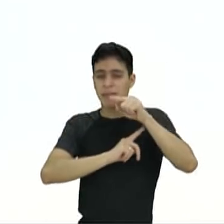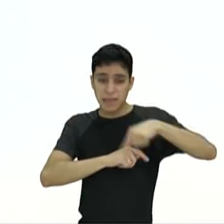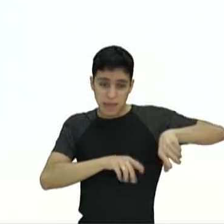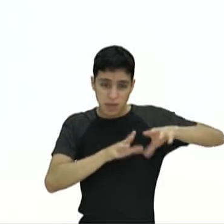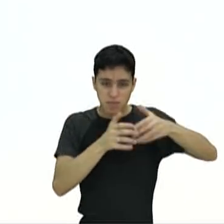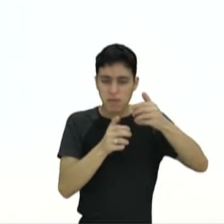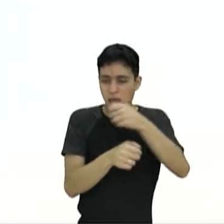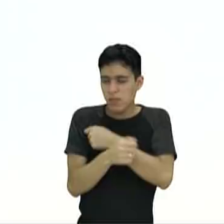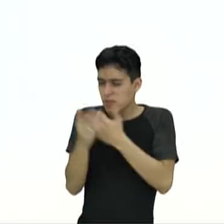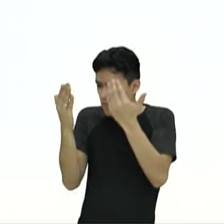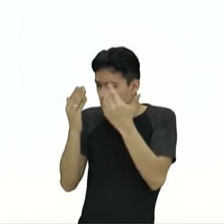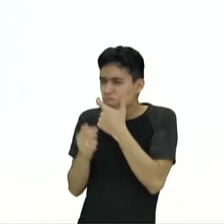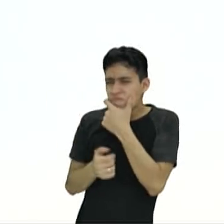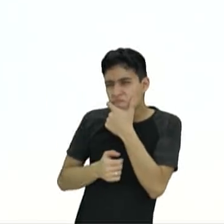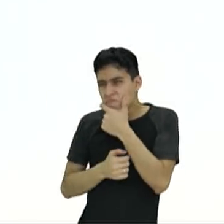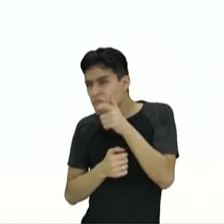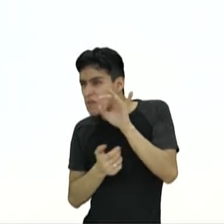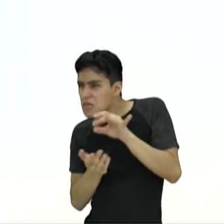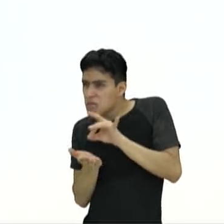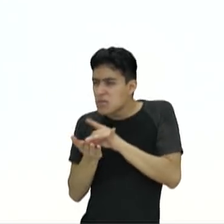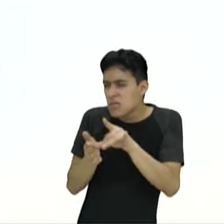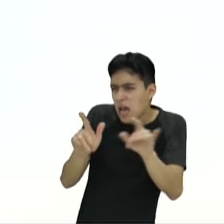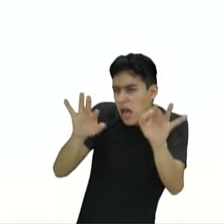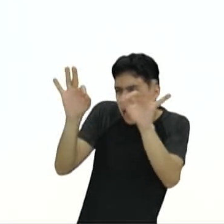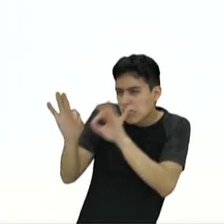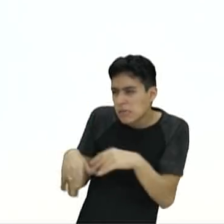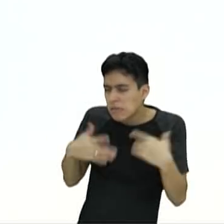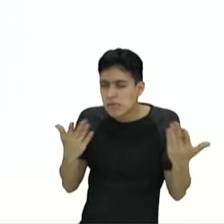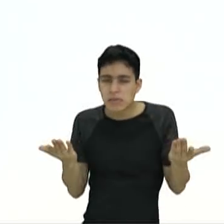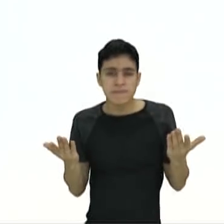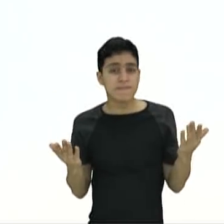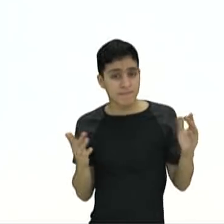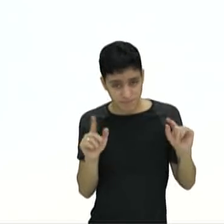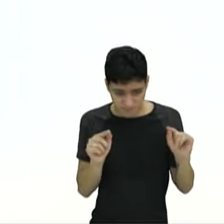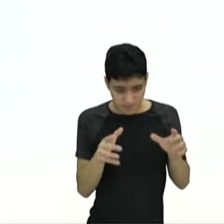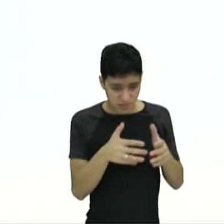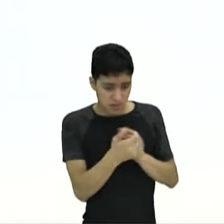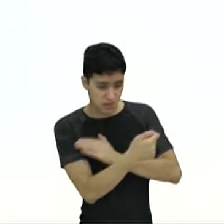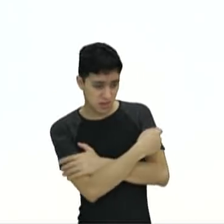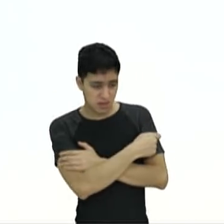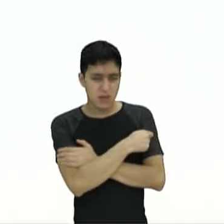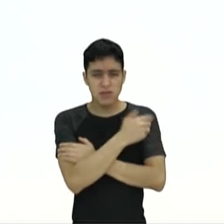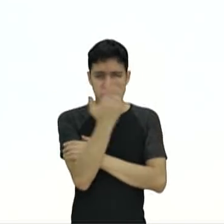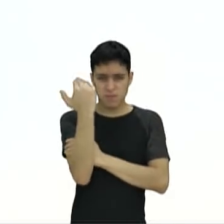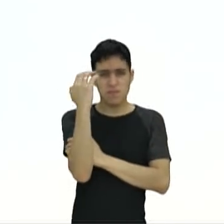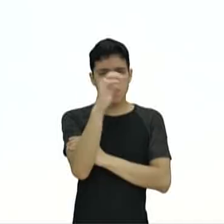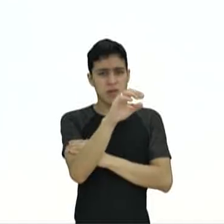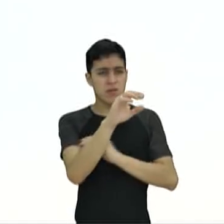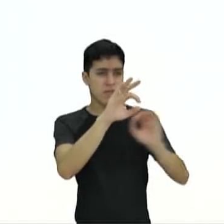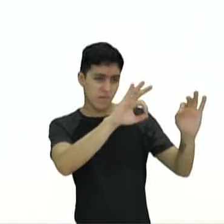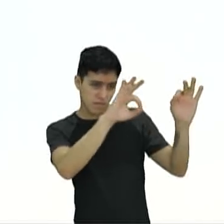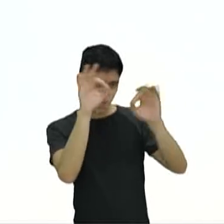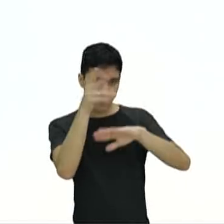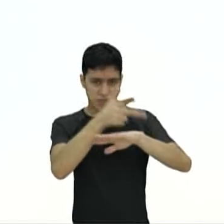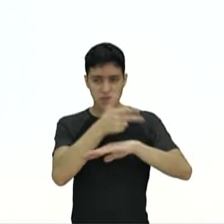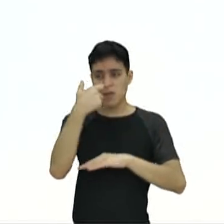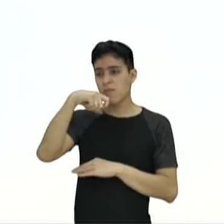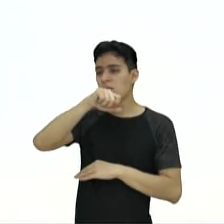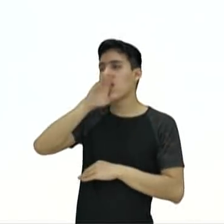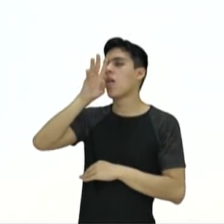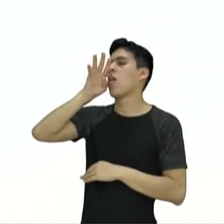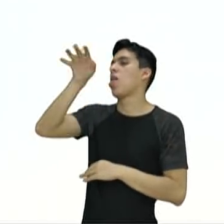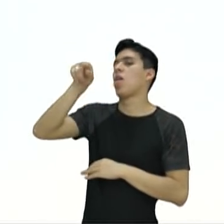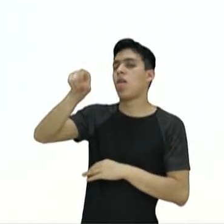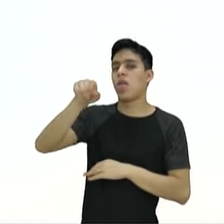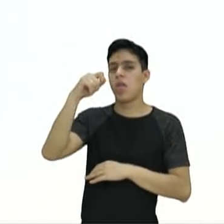vídeos. Então, o que ocorre nessa notícia que os alunos analisaram? Havia um vídeo em que a mãe era acusada